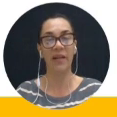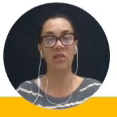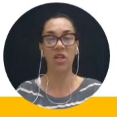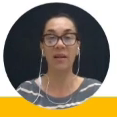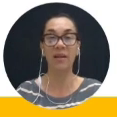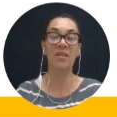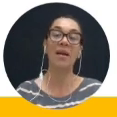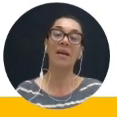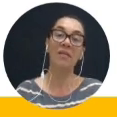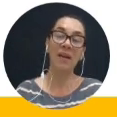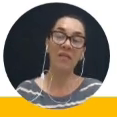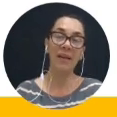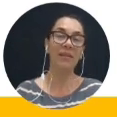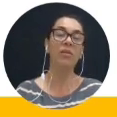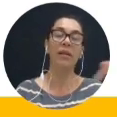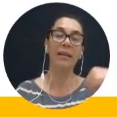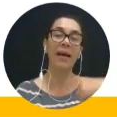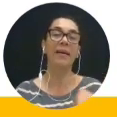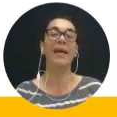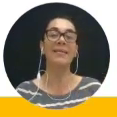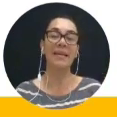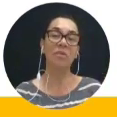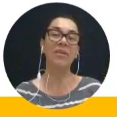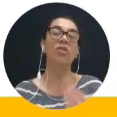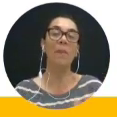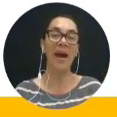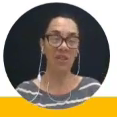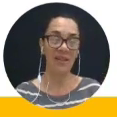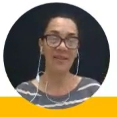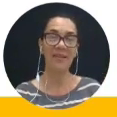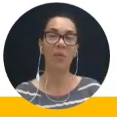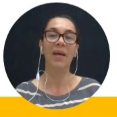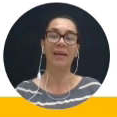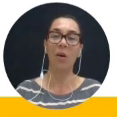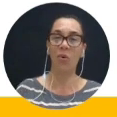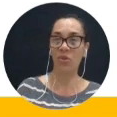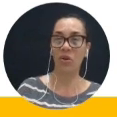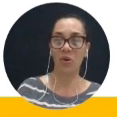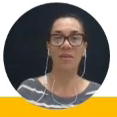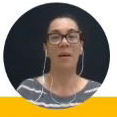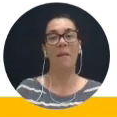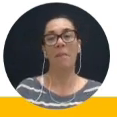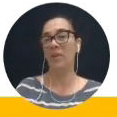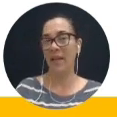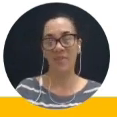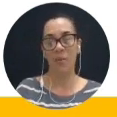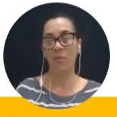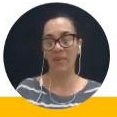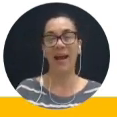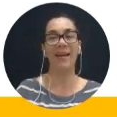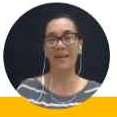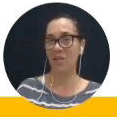de diferentes gêneros, vem falando nessa questão da tomada de decisão, que é onde nós